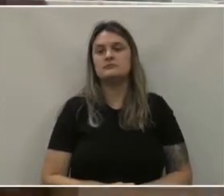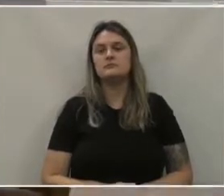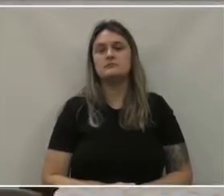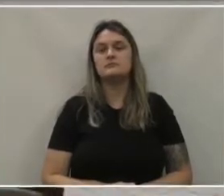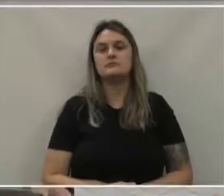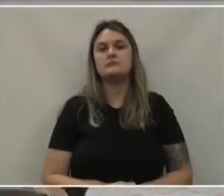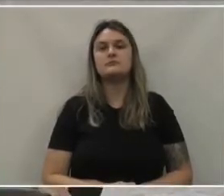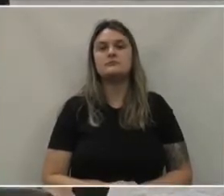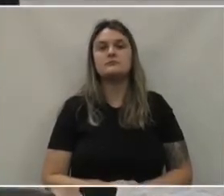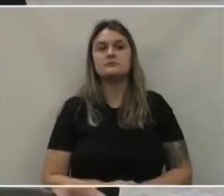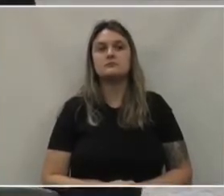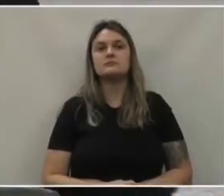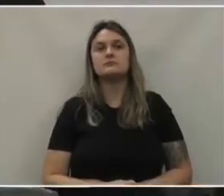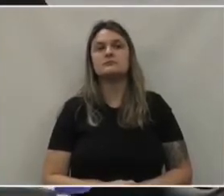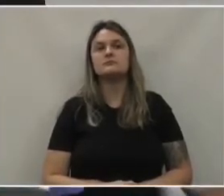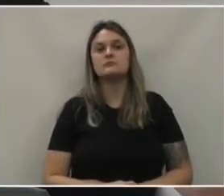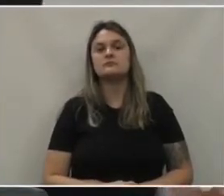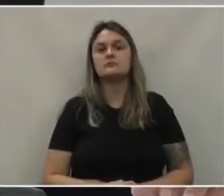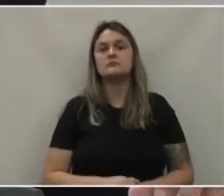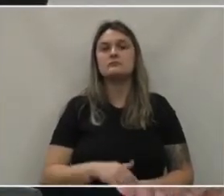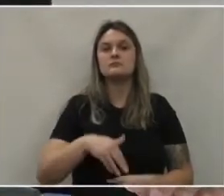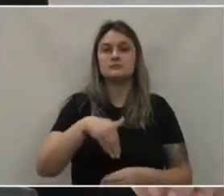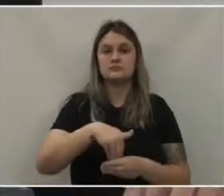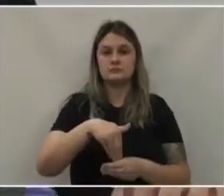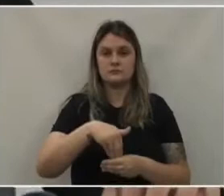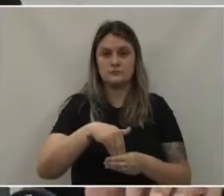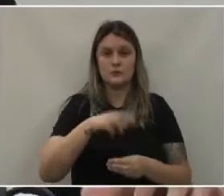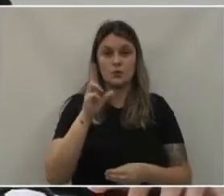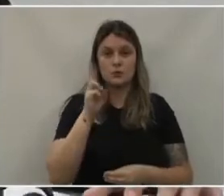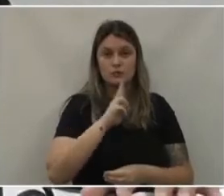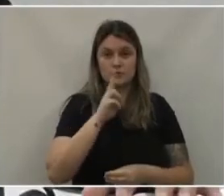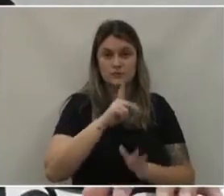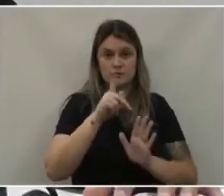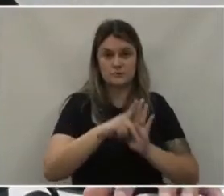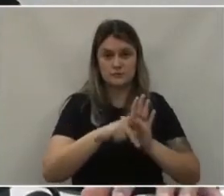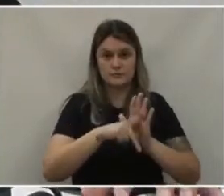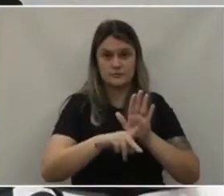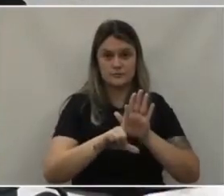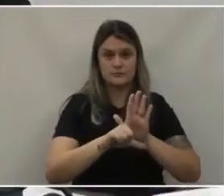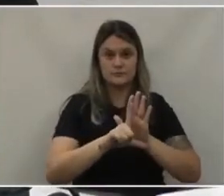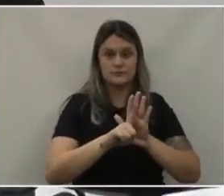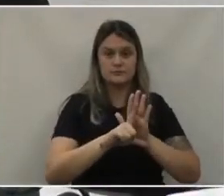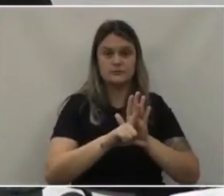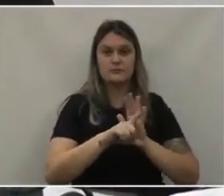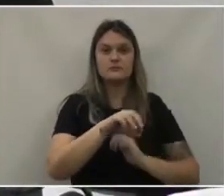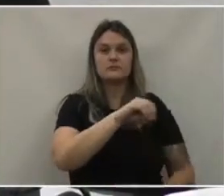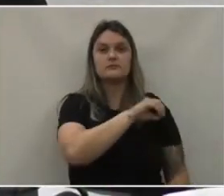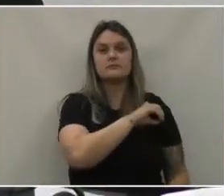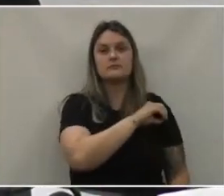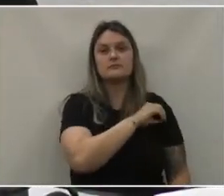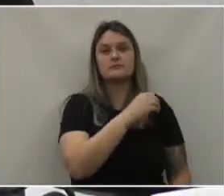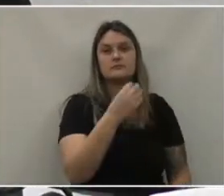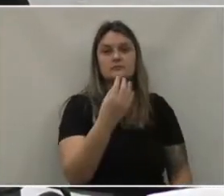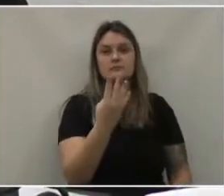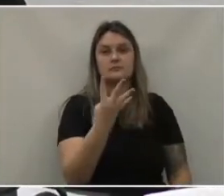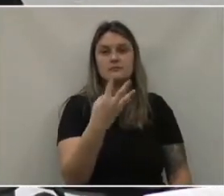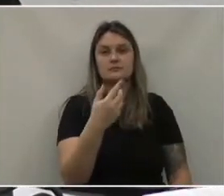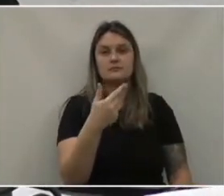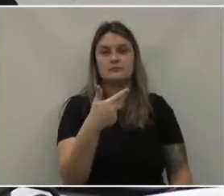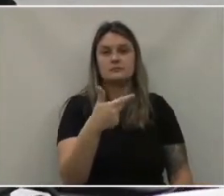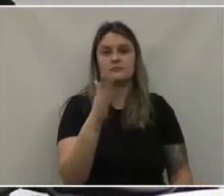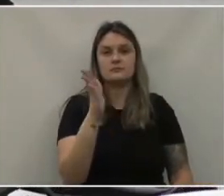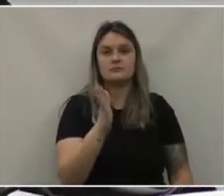Matéria da ordem do dia. Votação do regime de urgência do projeto de lei ordinária número